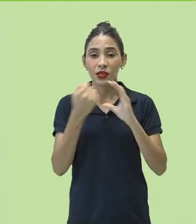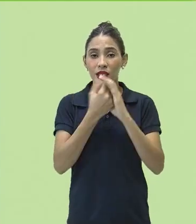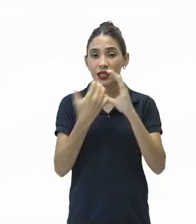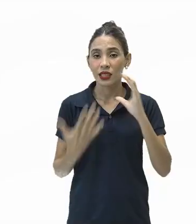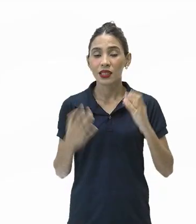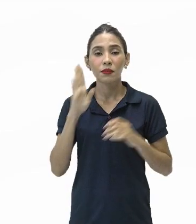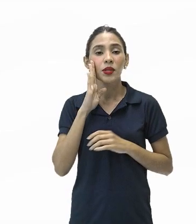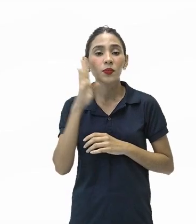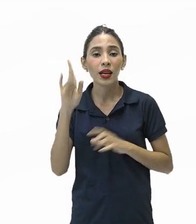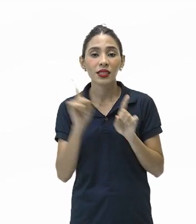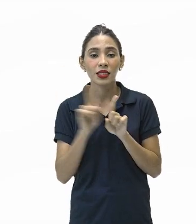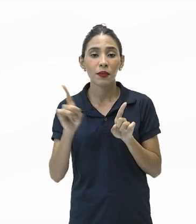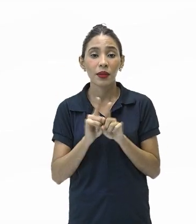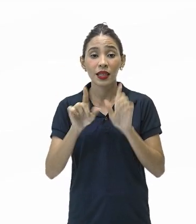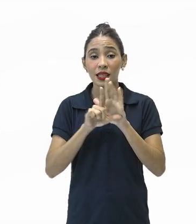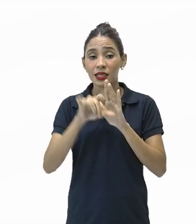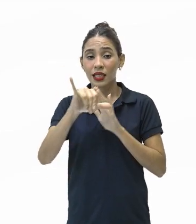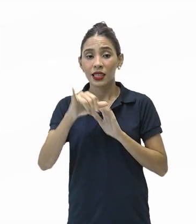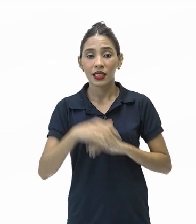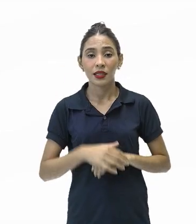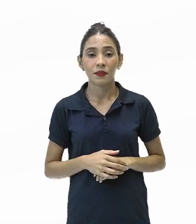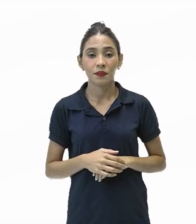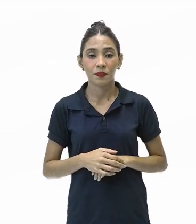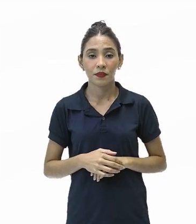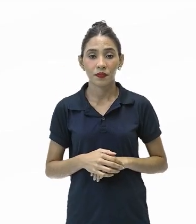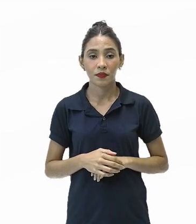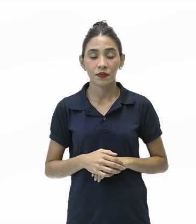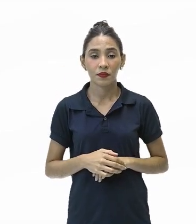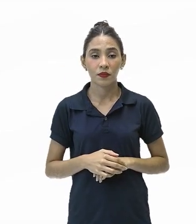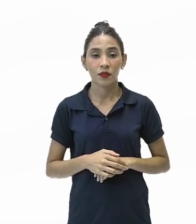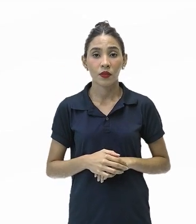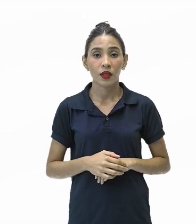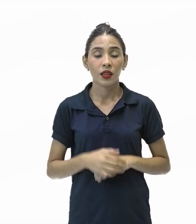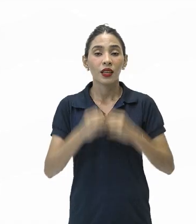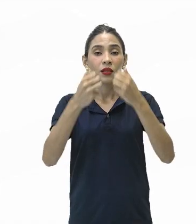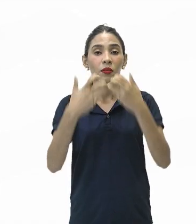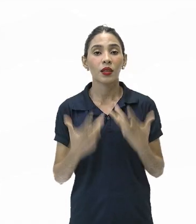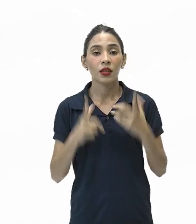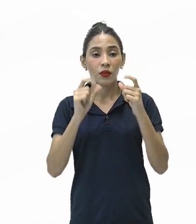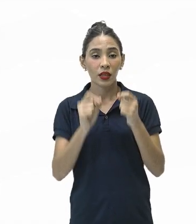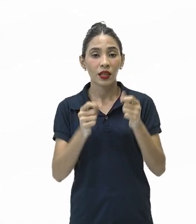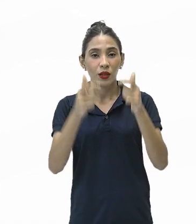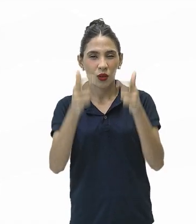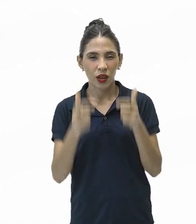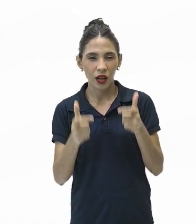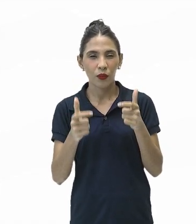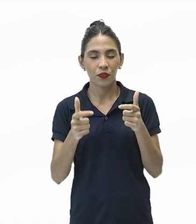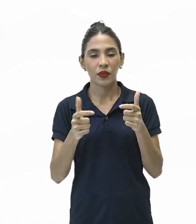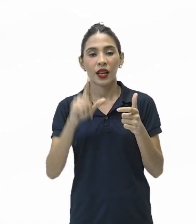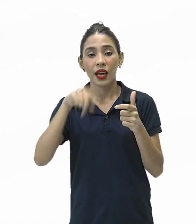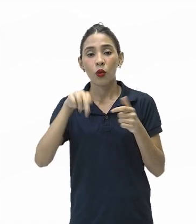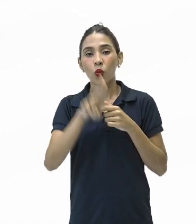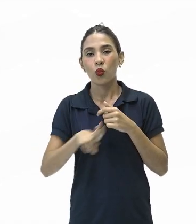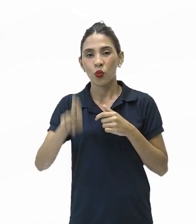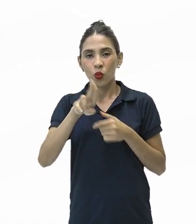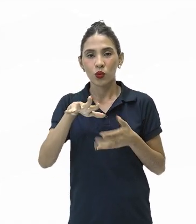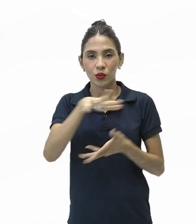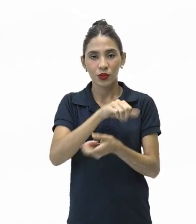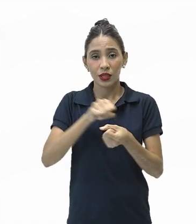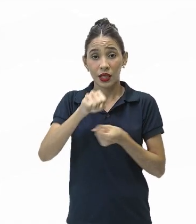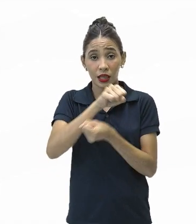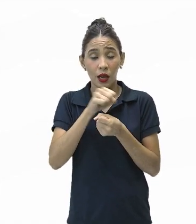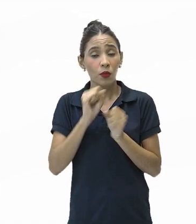características principais aí dessa lei, né, no que diz respeito aí à reserva legal, é o uso sustentável,